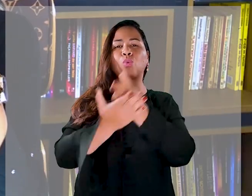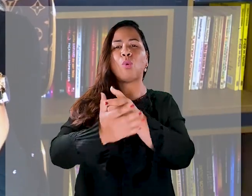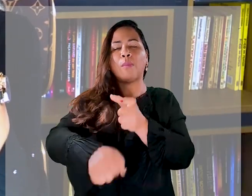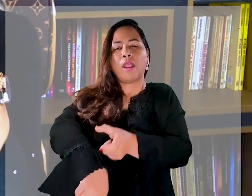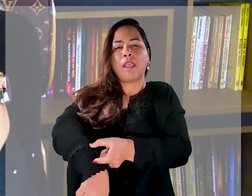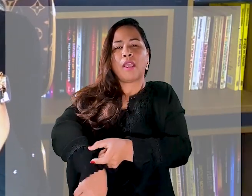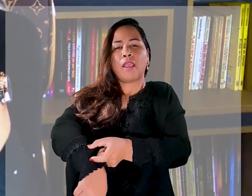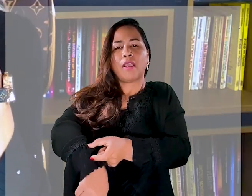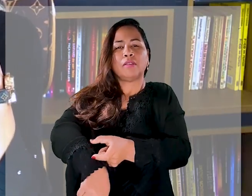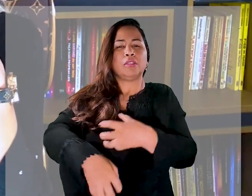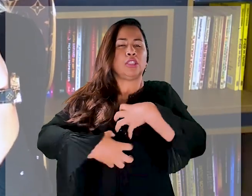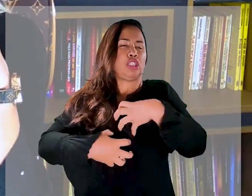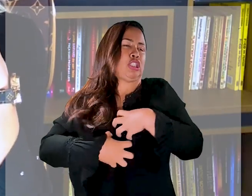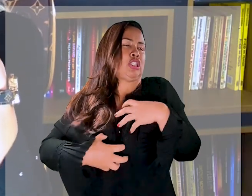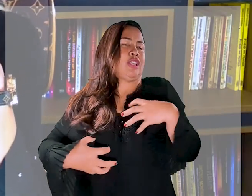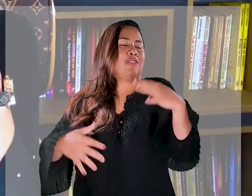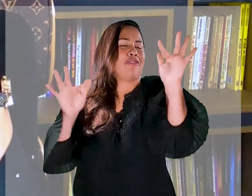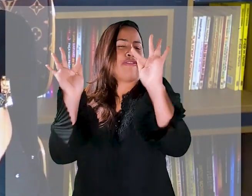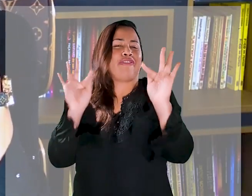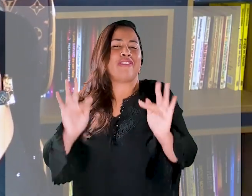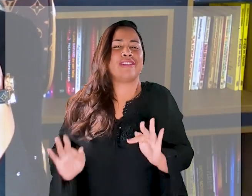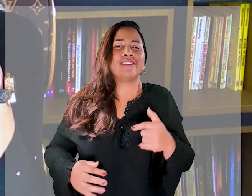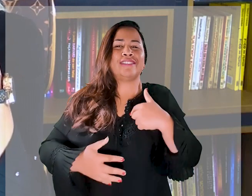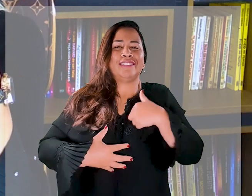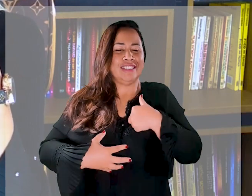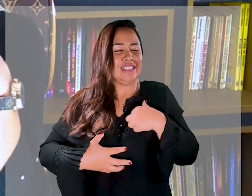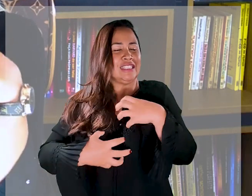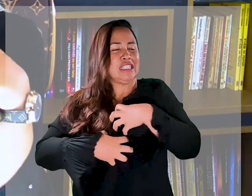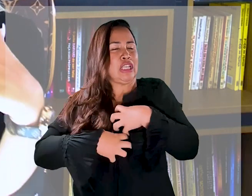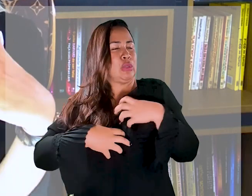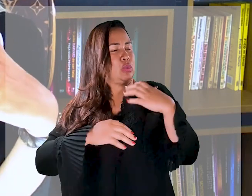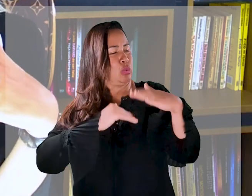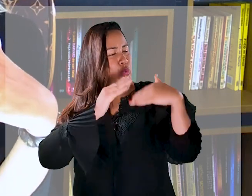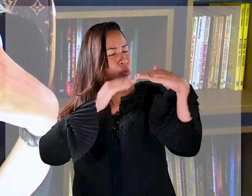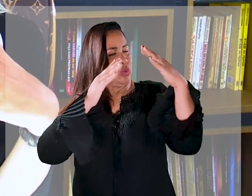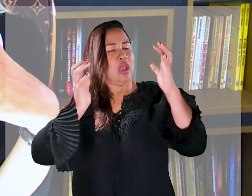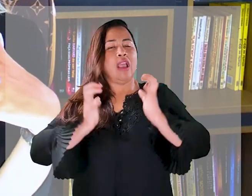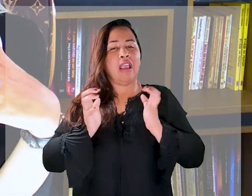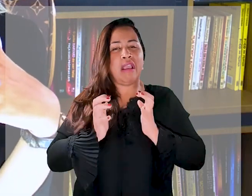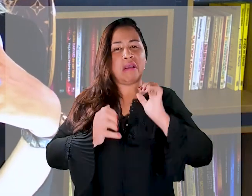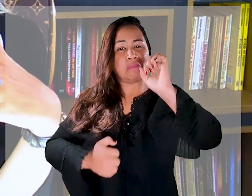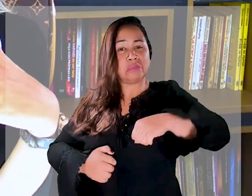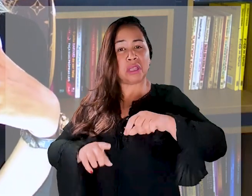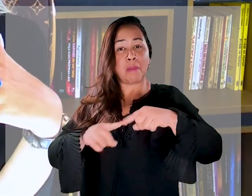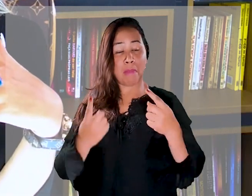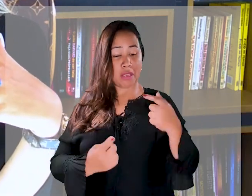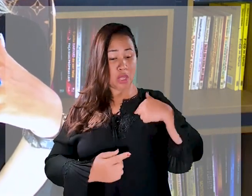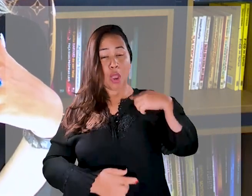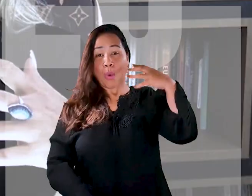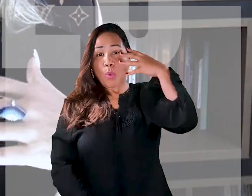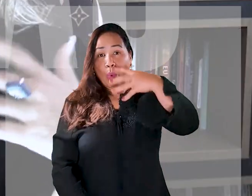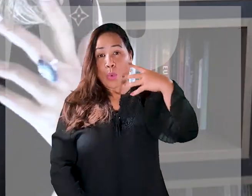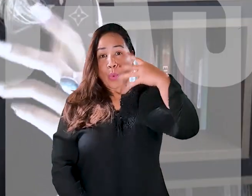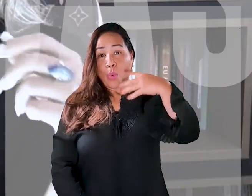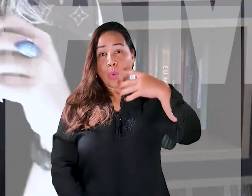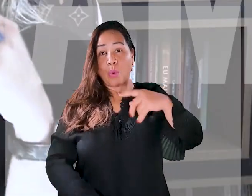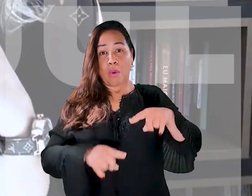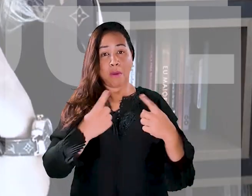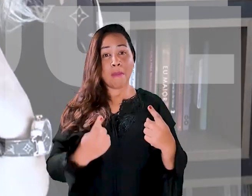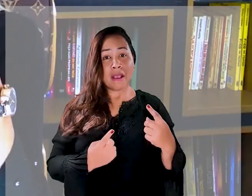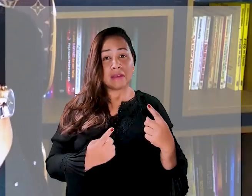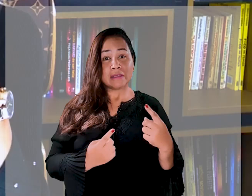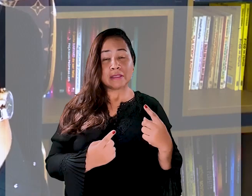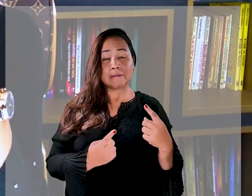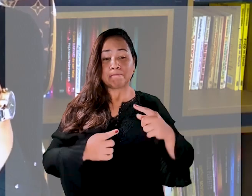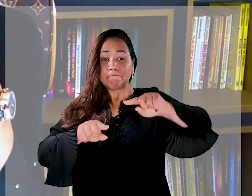eu quero mostrar pra vocês. Que eu sou uma treinadora. Então, as críticas, elas estão relacionadas a aquilo que as pessoas esperam